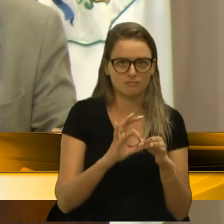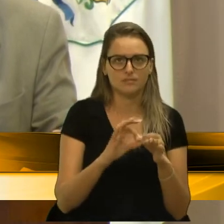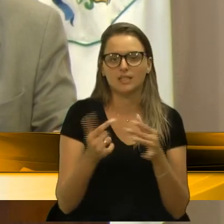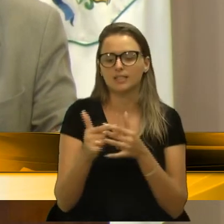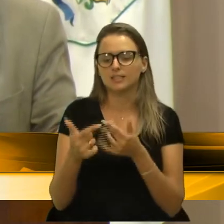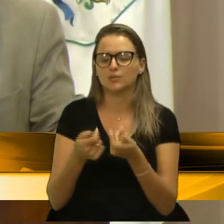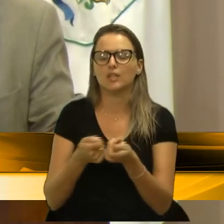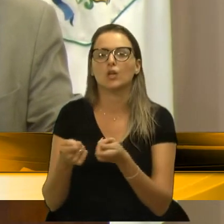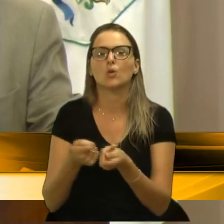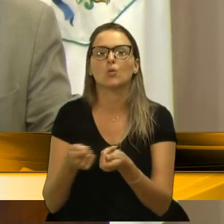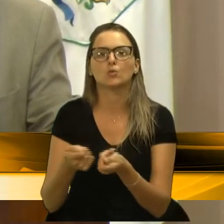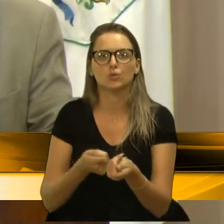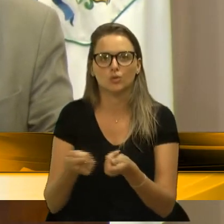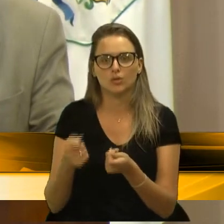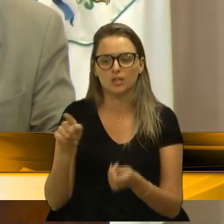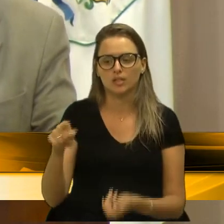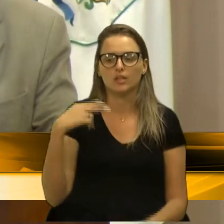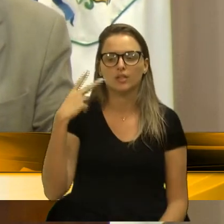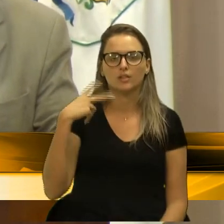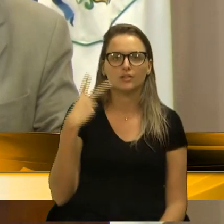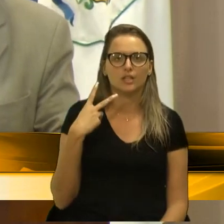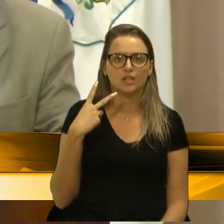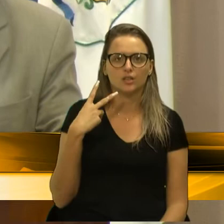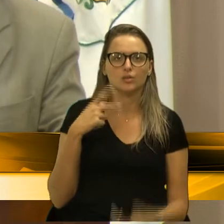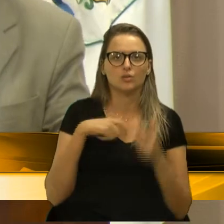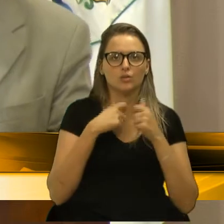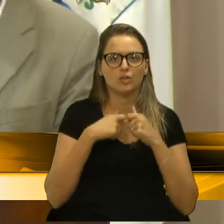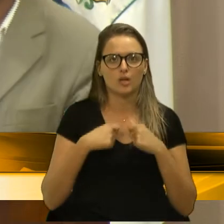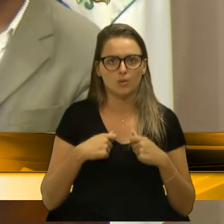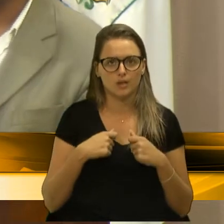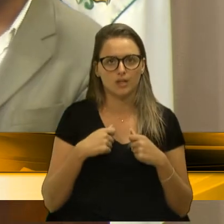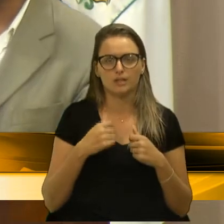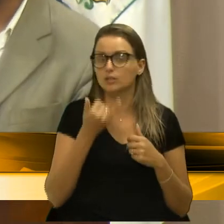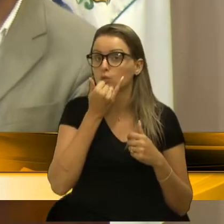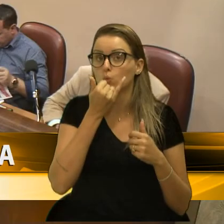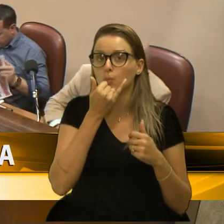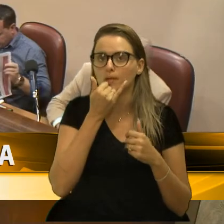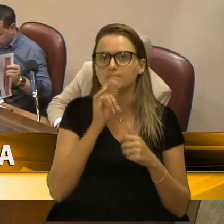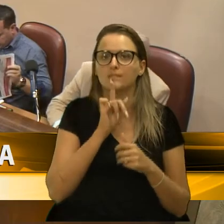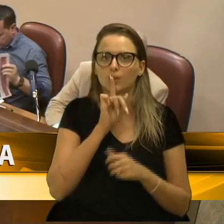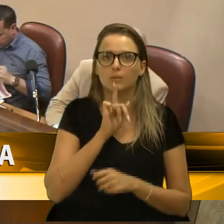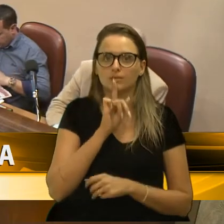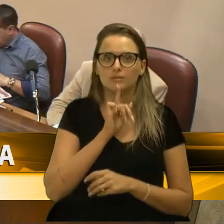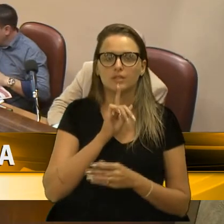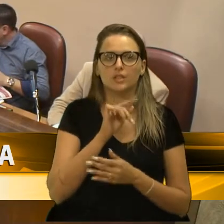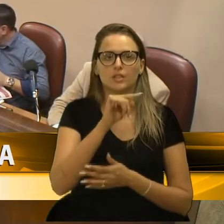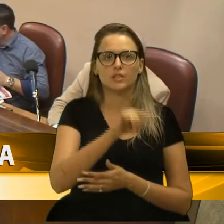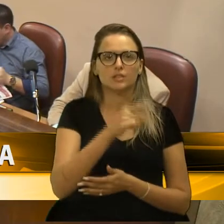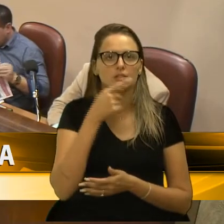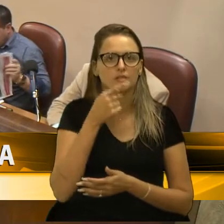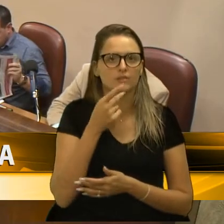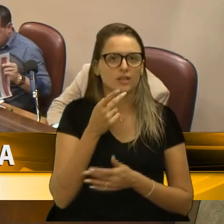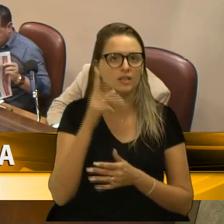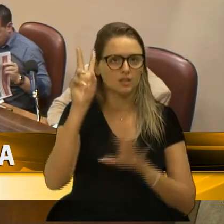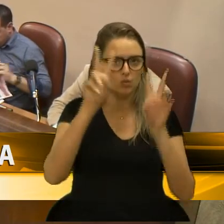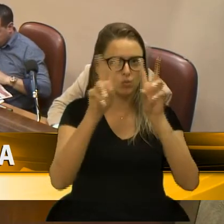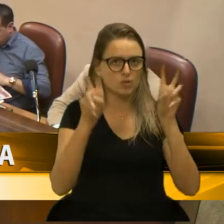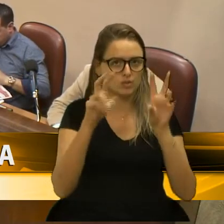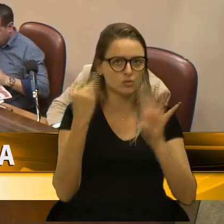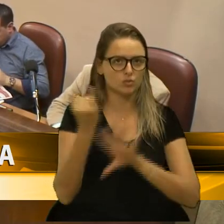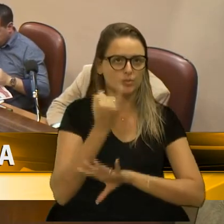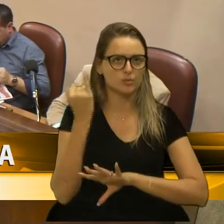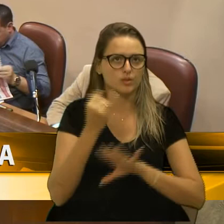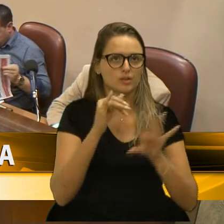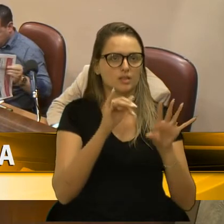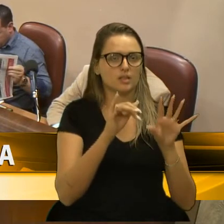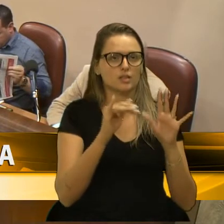controle. Vereador Alberto Meneguzzi, à parte. Vereador Edson, Vossa Excelência traz um assunto importante, que é a campanha da fraternidade. Quero lembrar